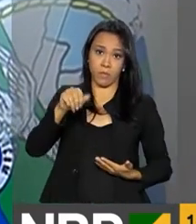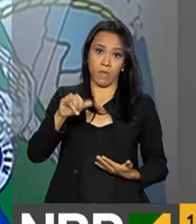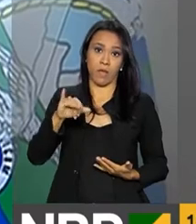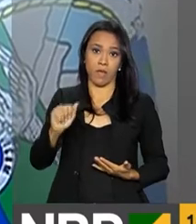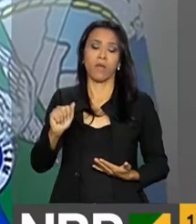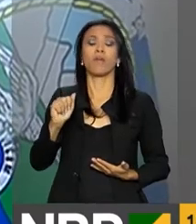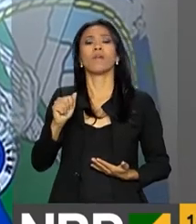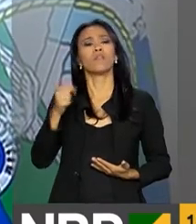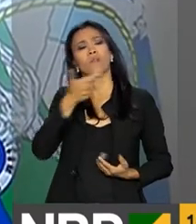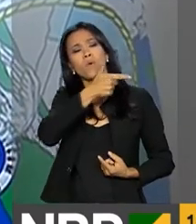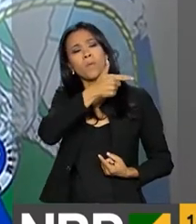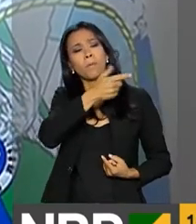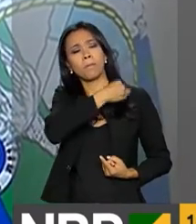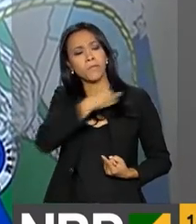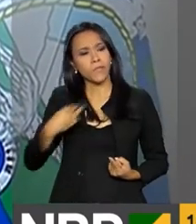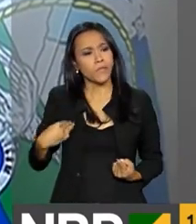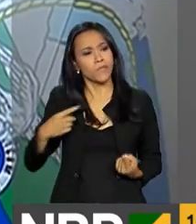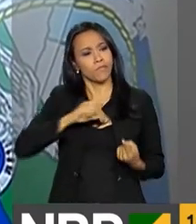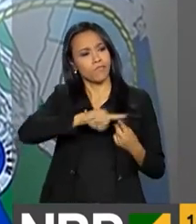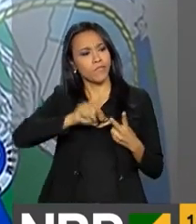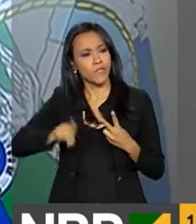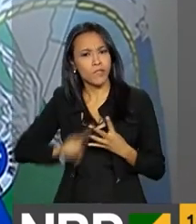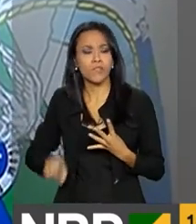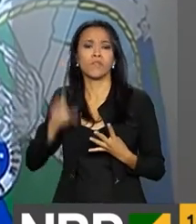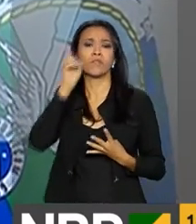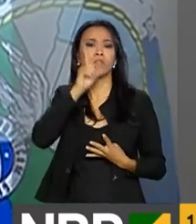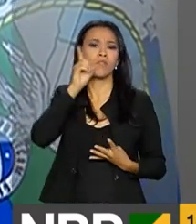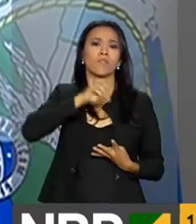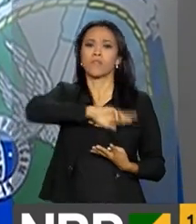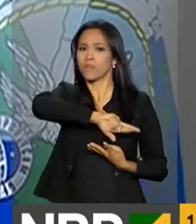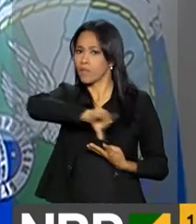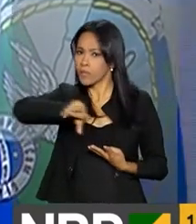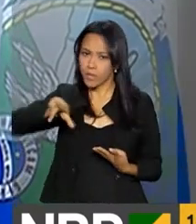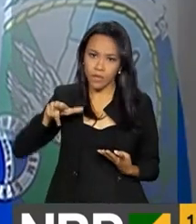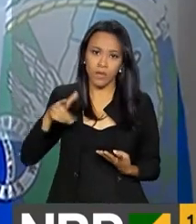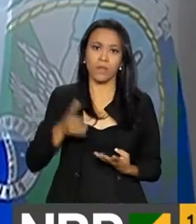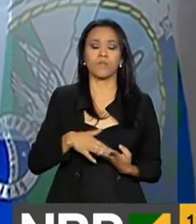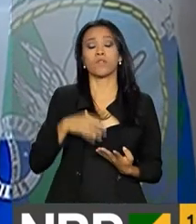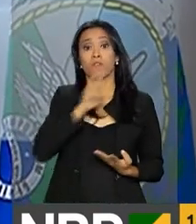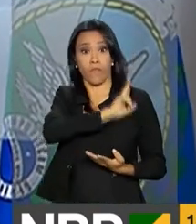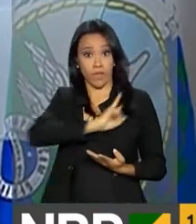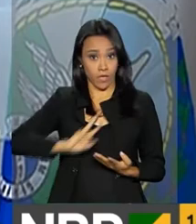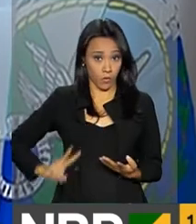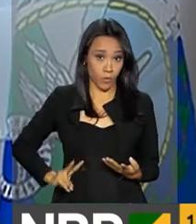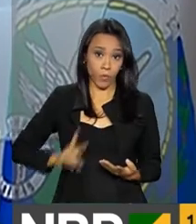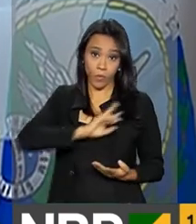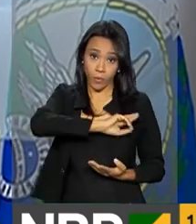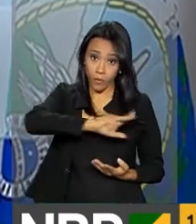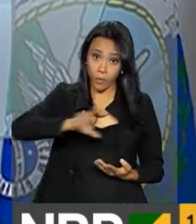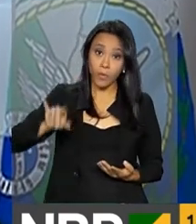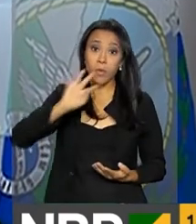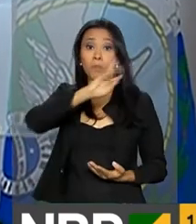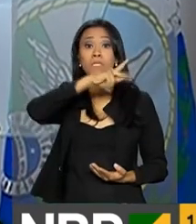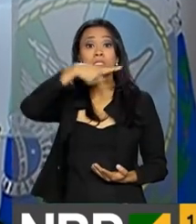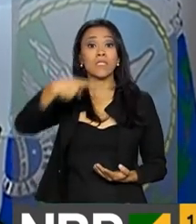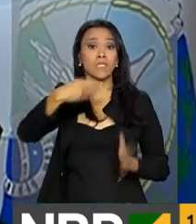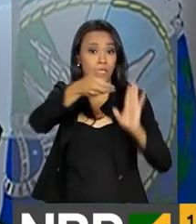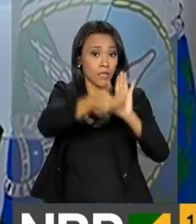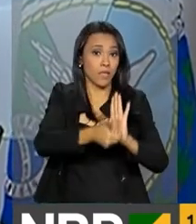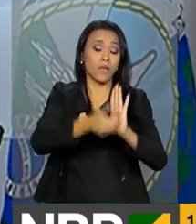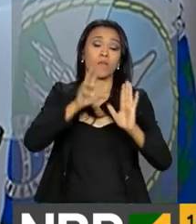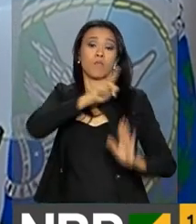que estão aqui, ministros, deputados federais, deputados estaduais, vereadores, o presidente da Câmara, Rodrigo Maia, o governador